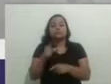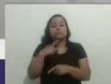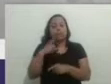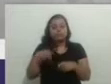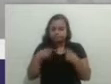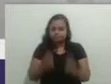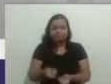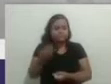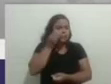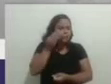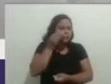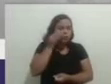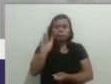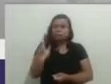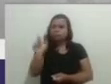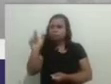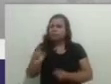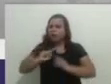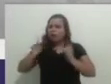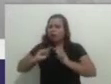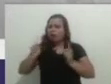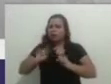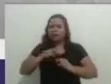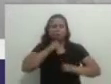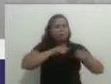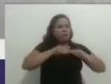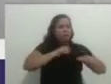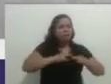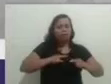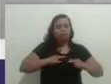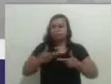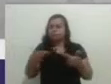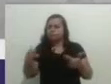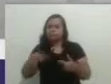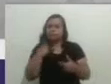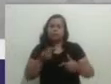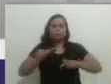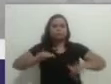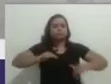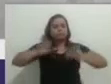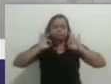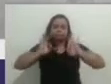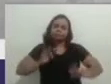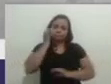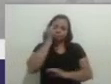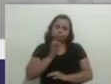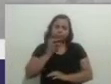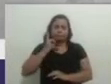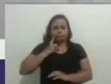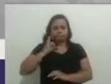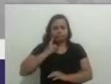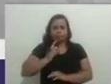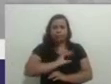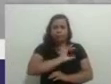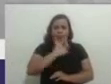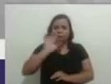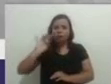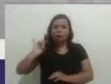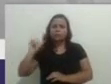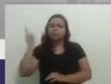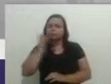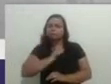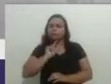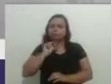enquanto outros só criticam enquanto outros jogam pedras a gente tá trabalhando e cada um colhe o que planta